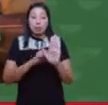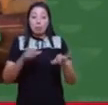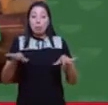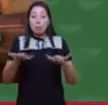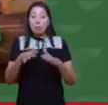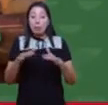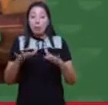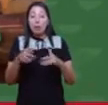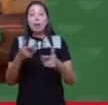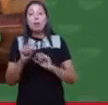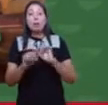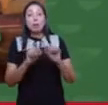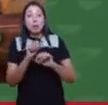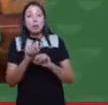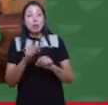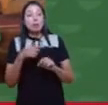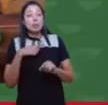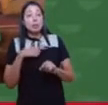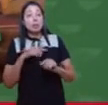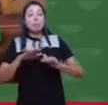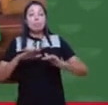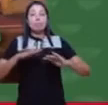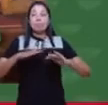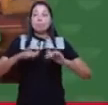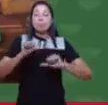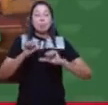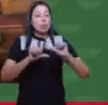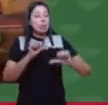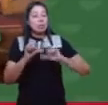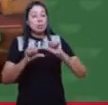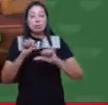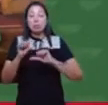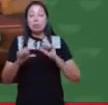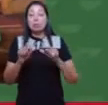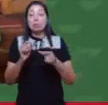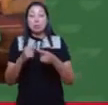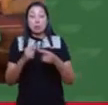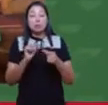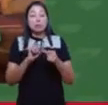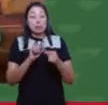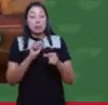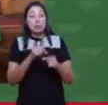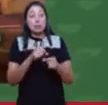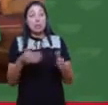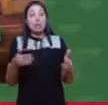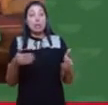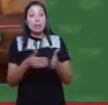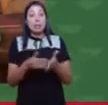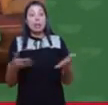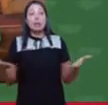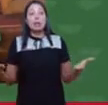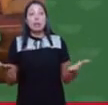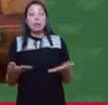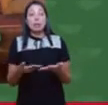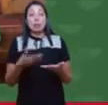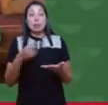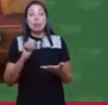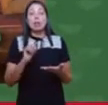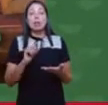brasileira se movimentassem, porque fizeram o que fizeram até aqui